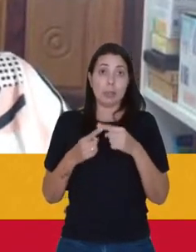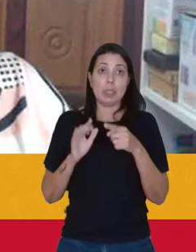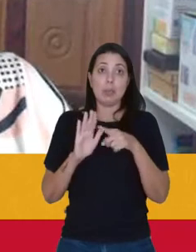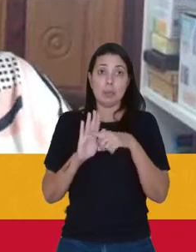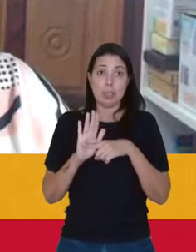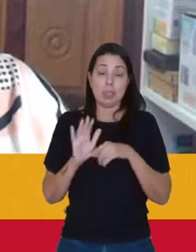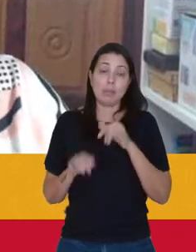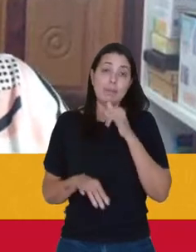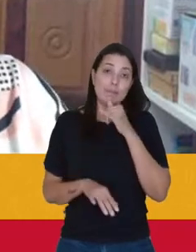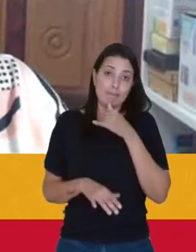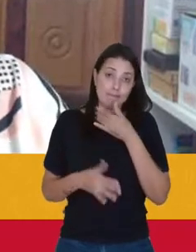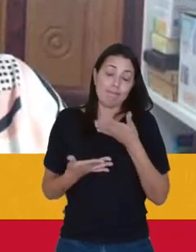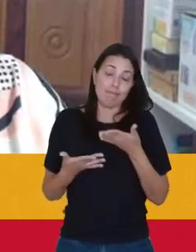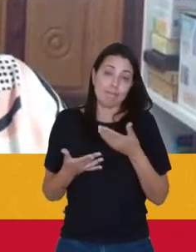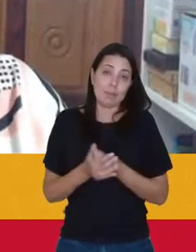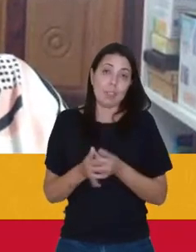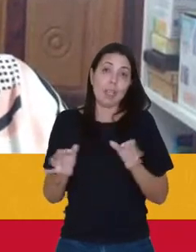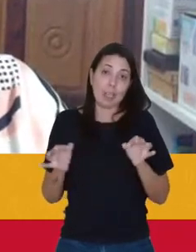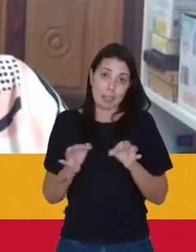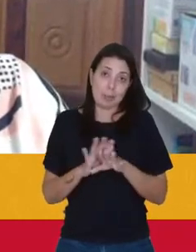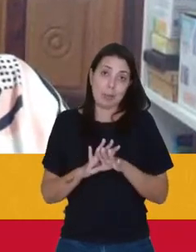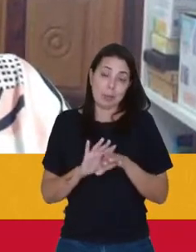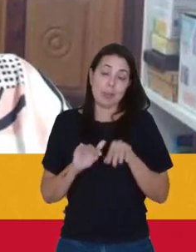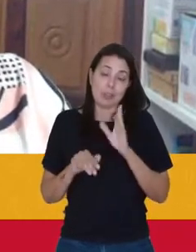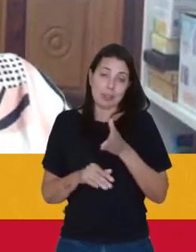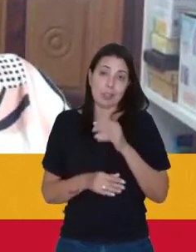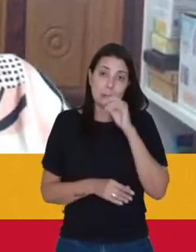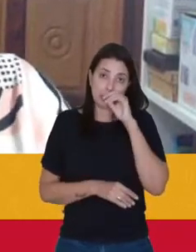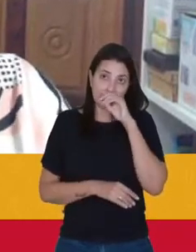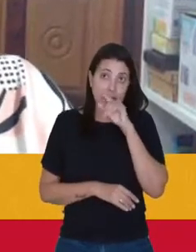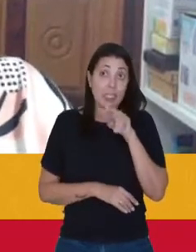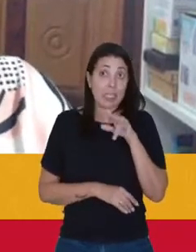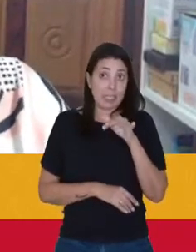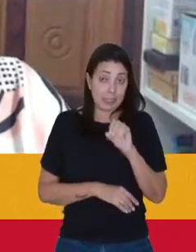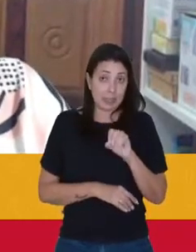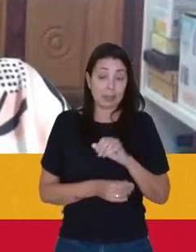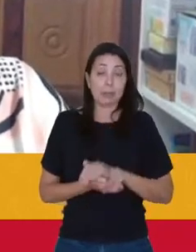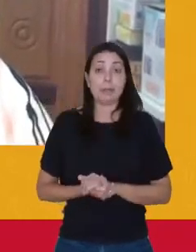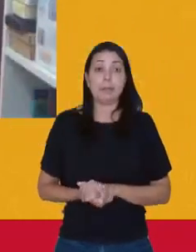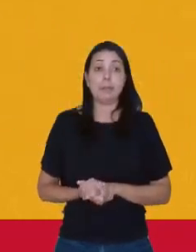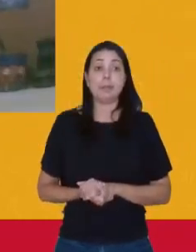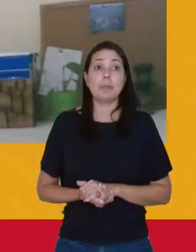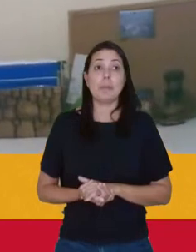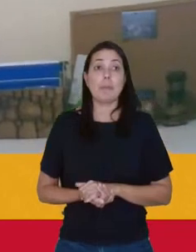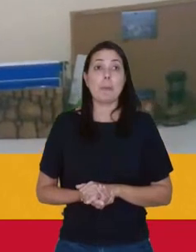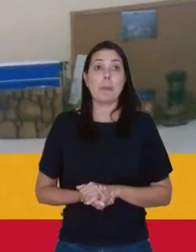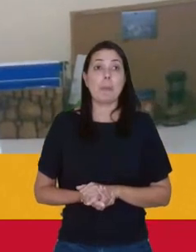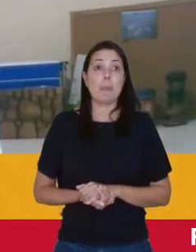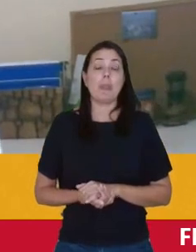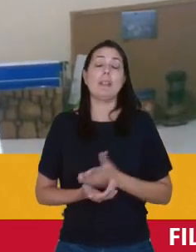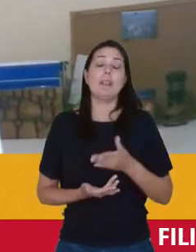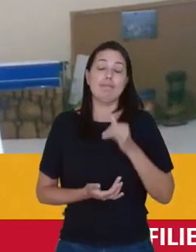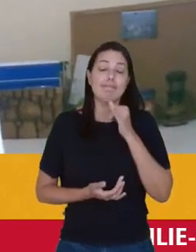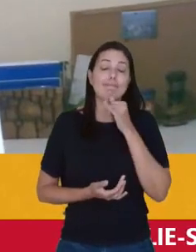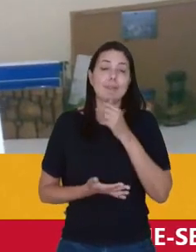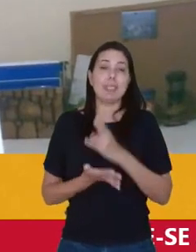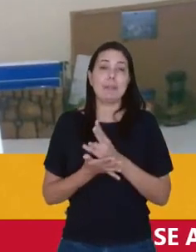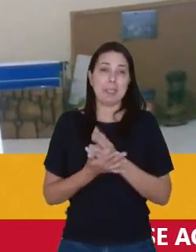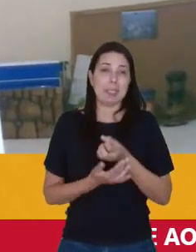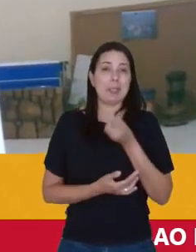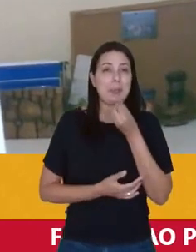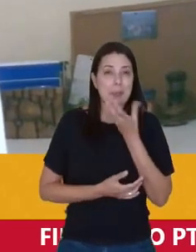programa, infelizmente, está terminando, está no finzinho. Renato, então. É uma pena mesmo, porque está tão